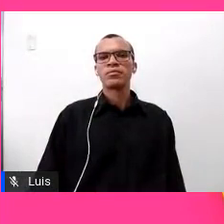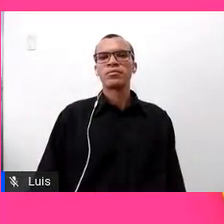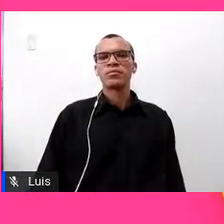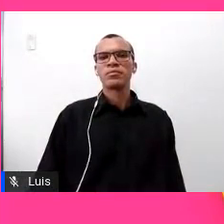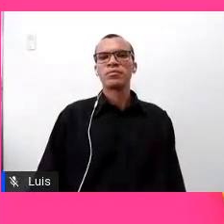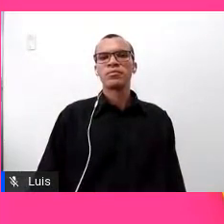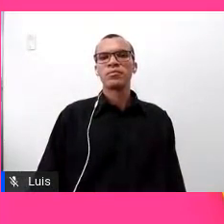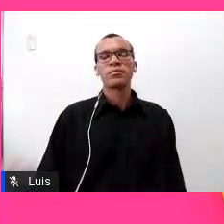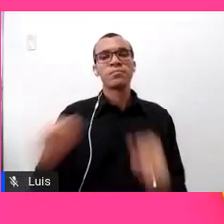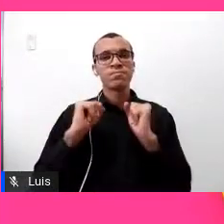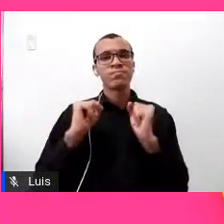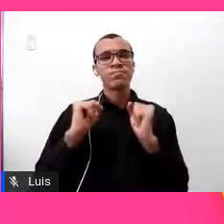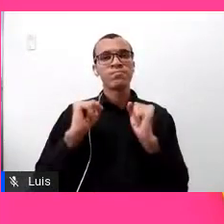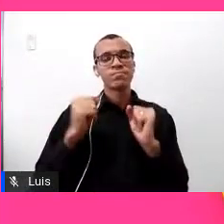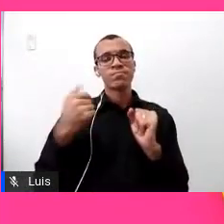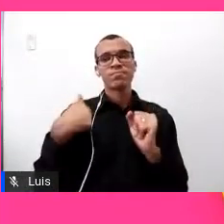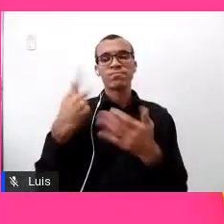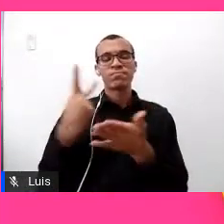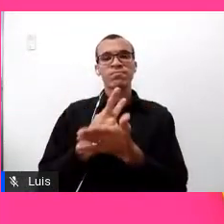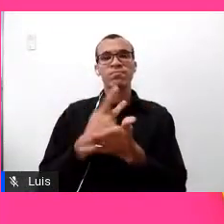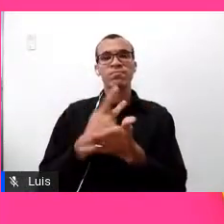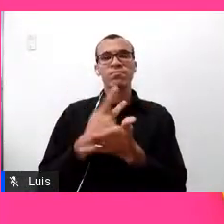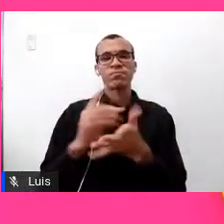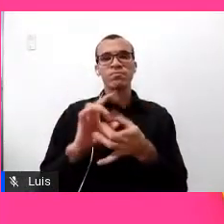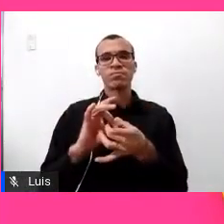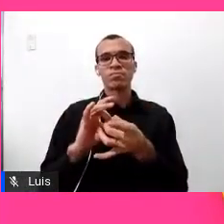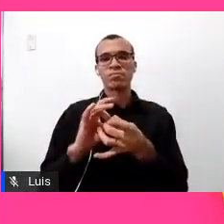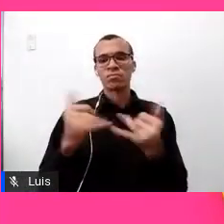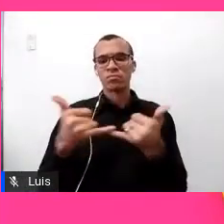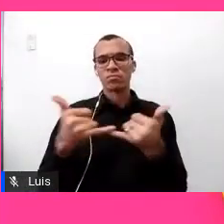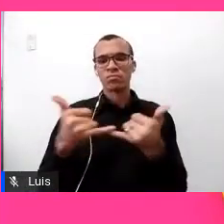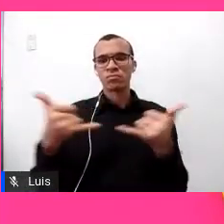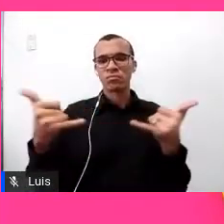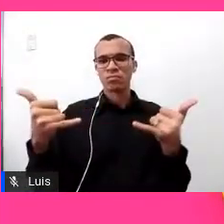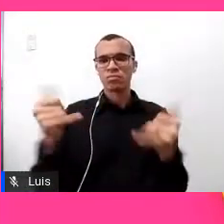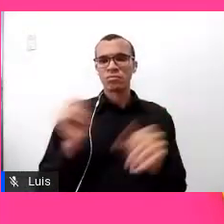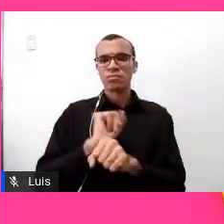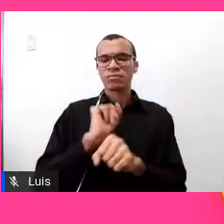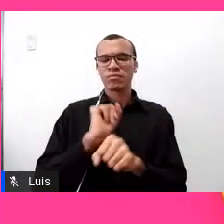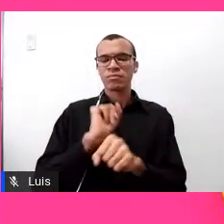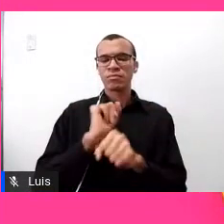danificado aqui alguma coisa, soltado algum fio.